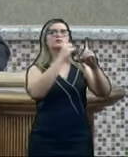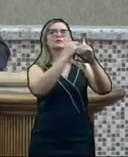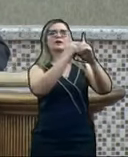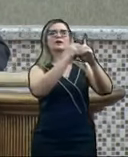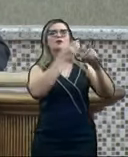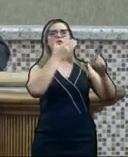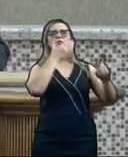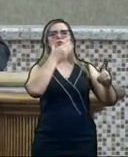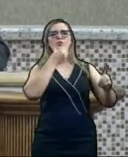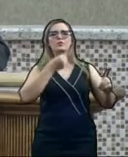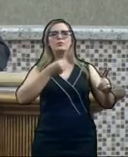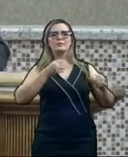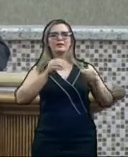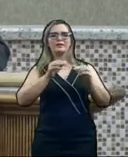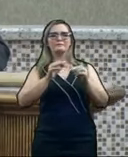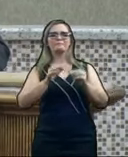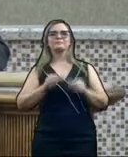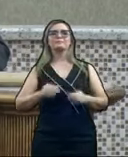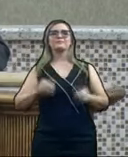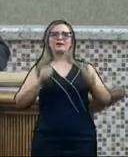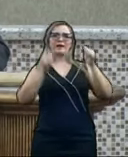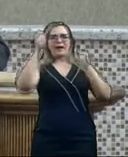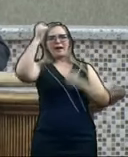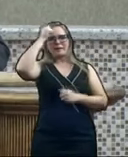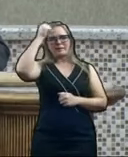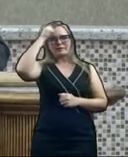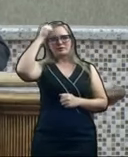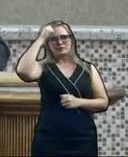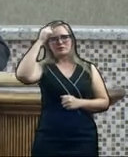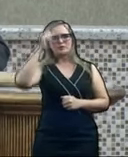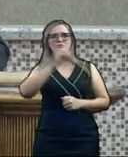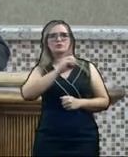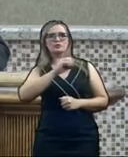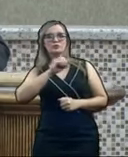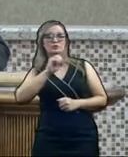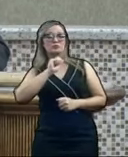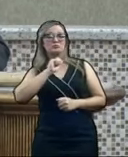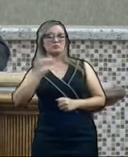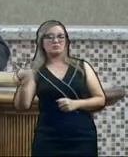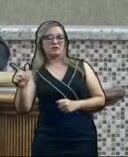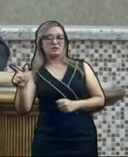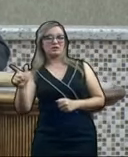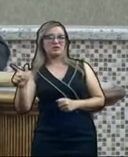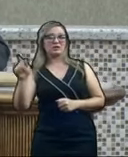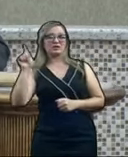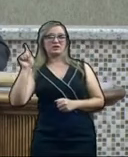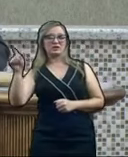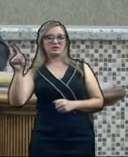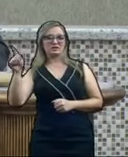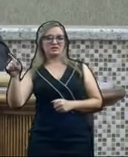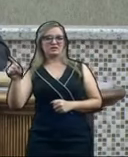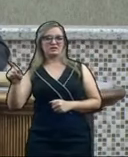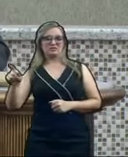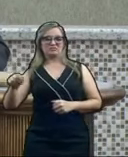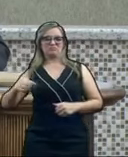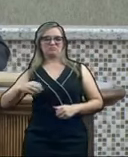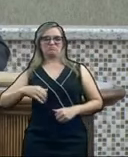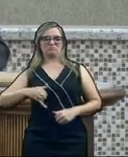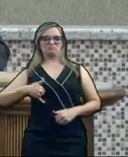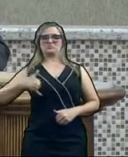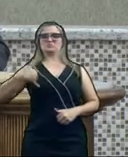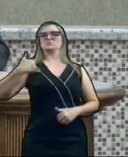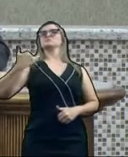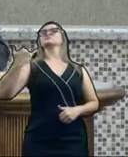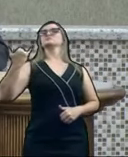a Deus é justo não é pois ele para você coxo Tá bom você tá mudando Mas agora você vai ser coxo arrastar perna aí vai